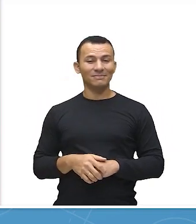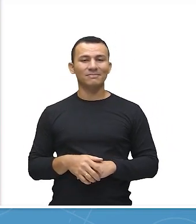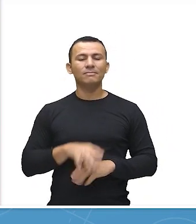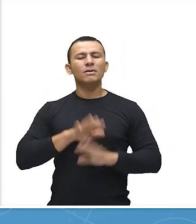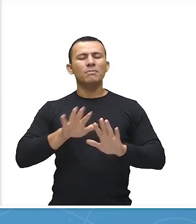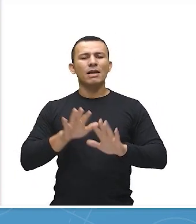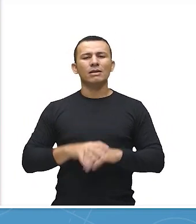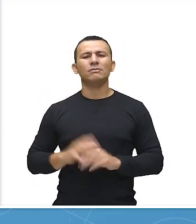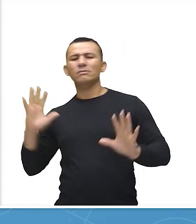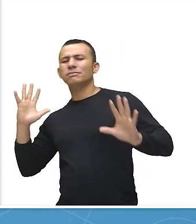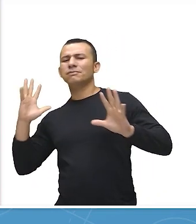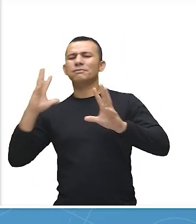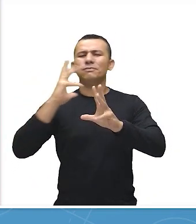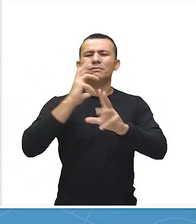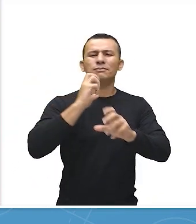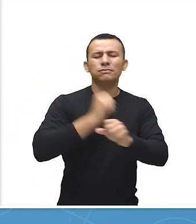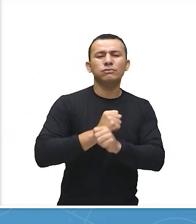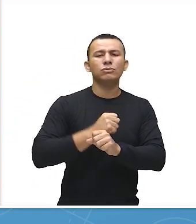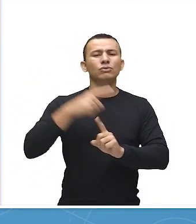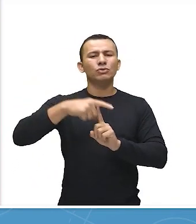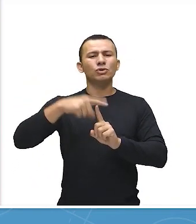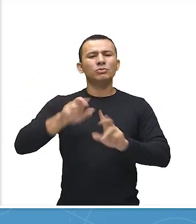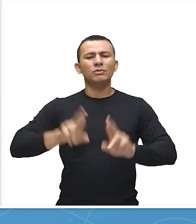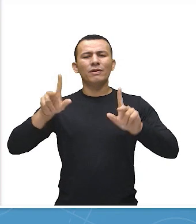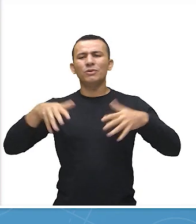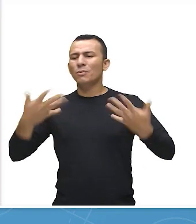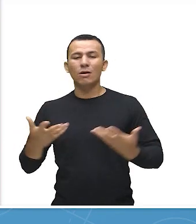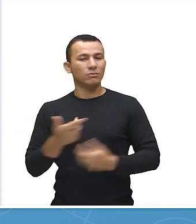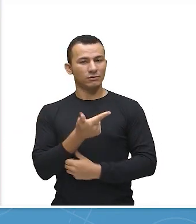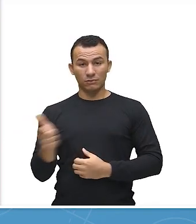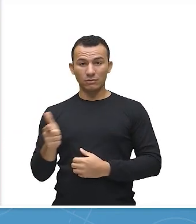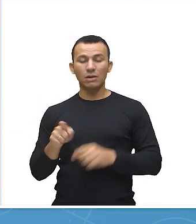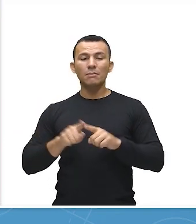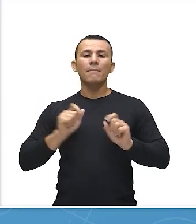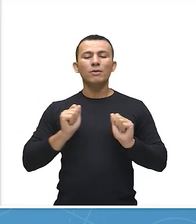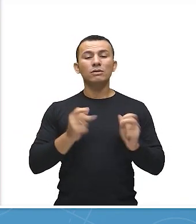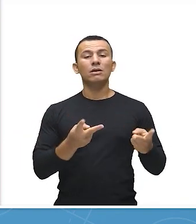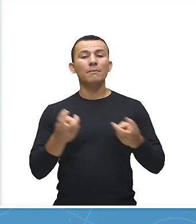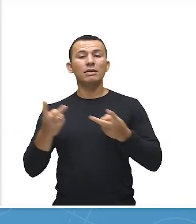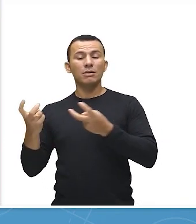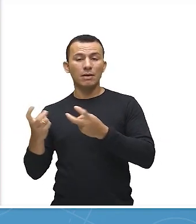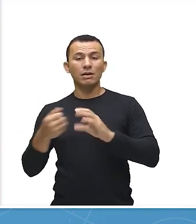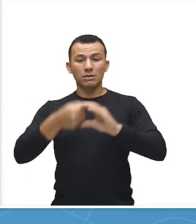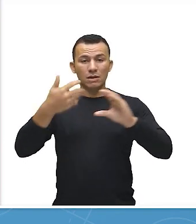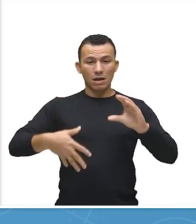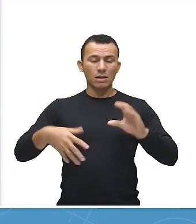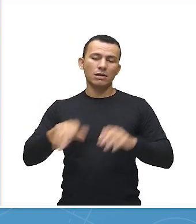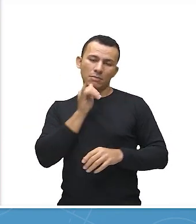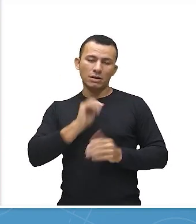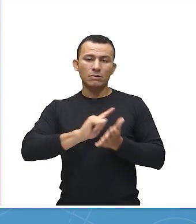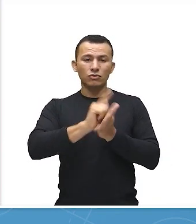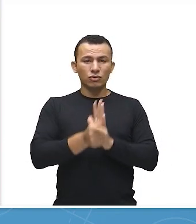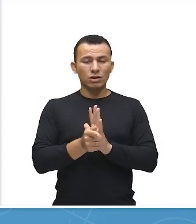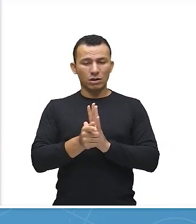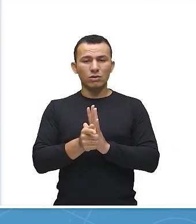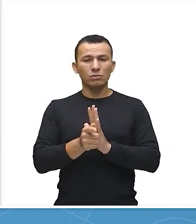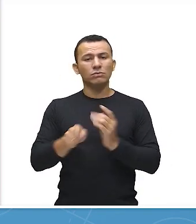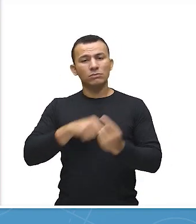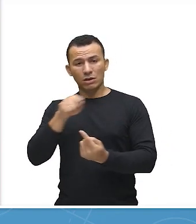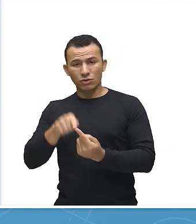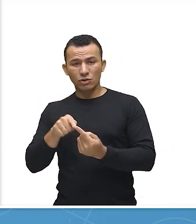chama. Tá bom? Então, agora nós vamos para a nossa terceira questão de arte. Vamos lá?